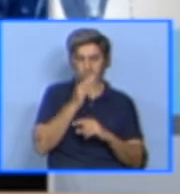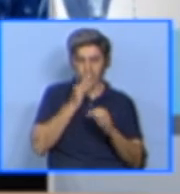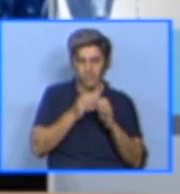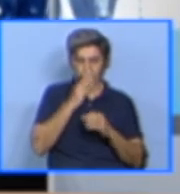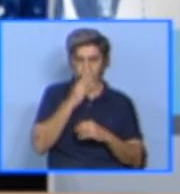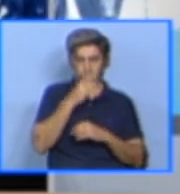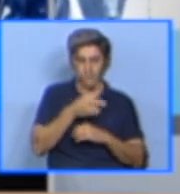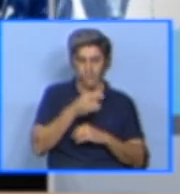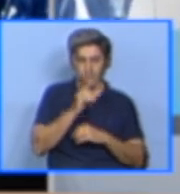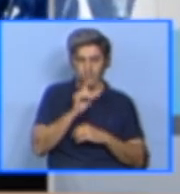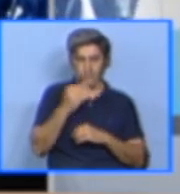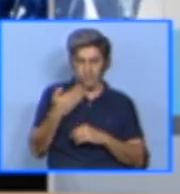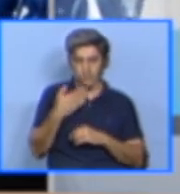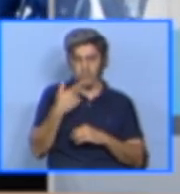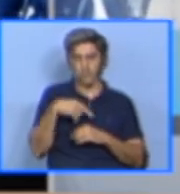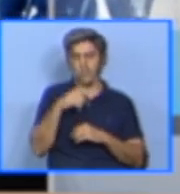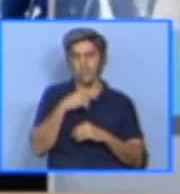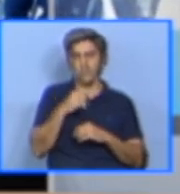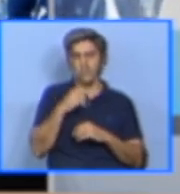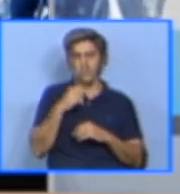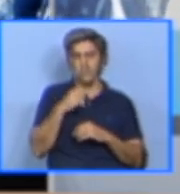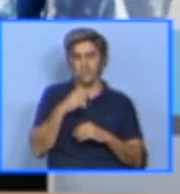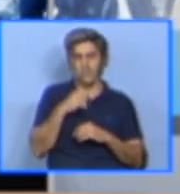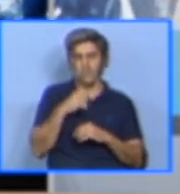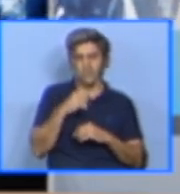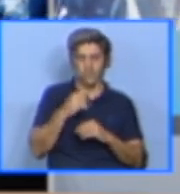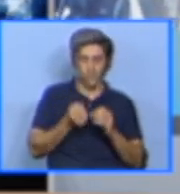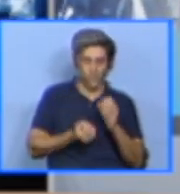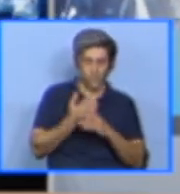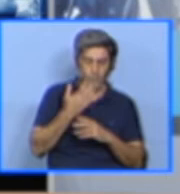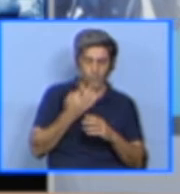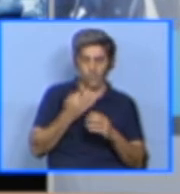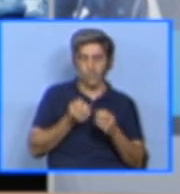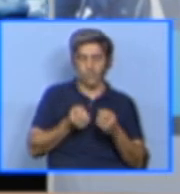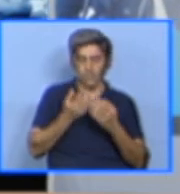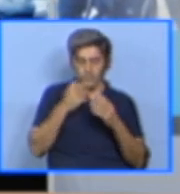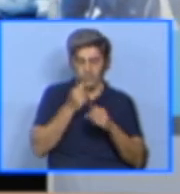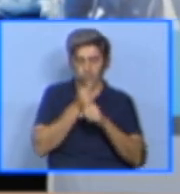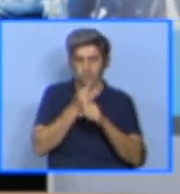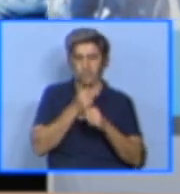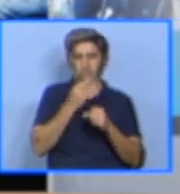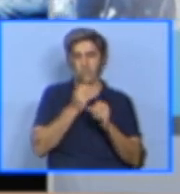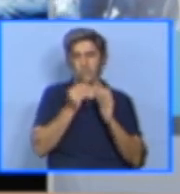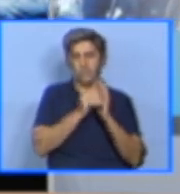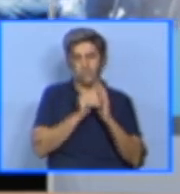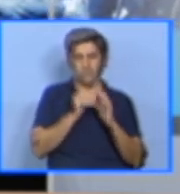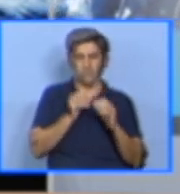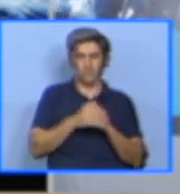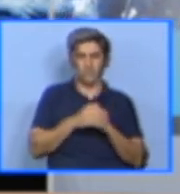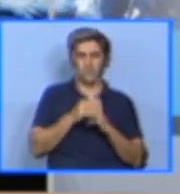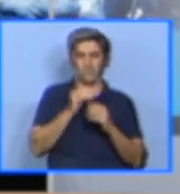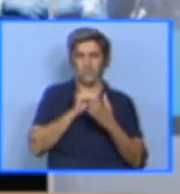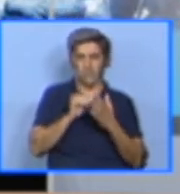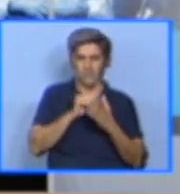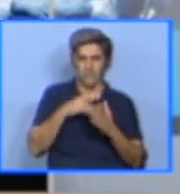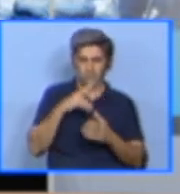de 1967, o nosso fundador fez esta consagração da nossa obra, a Nossa Senhora de Fátima. O